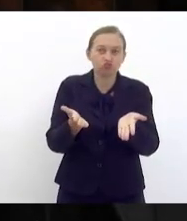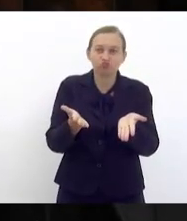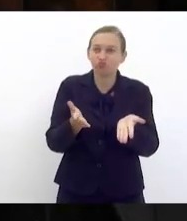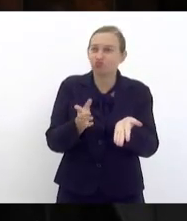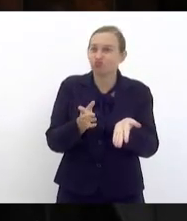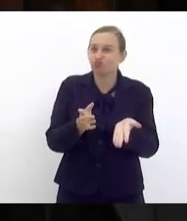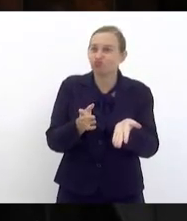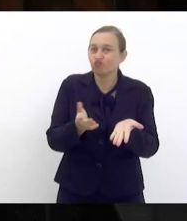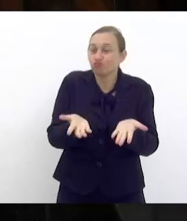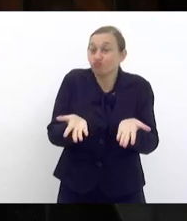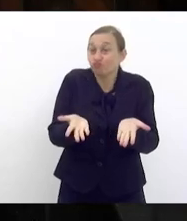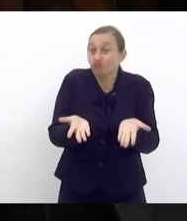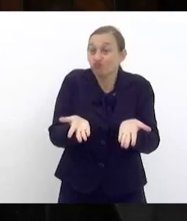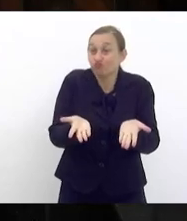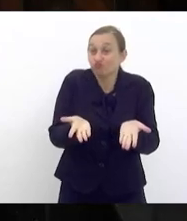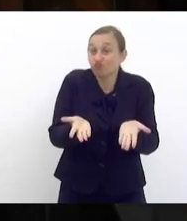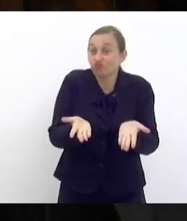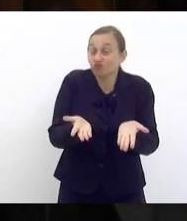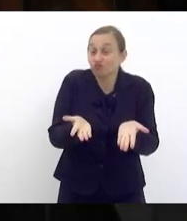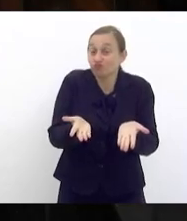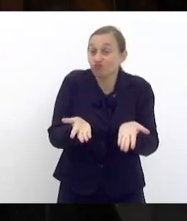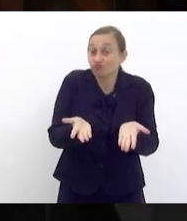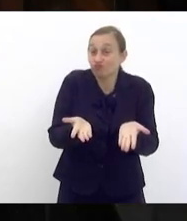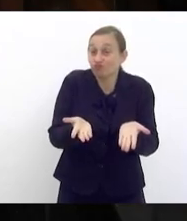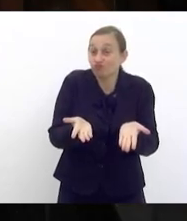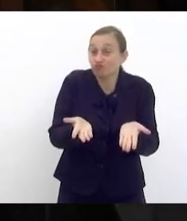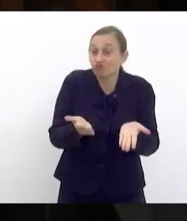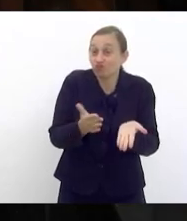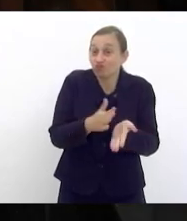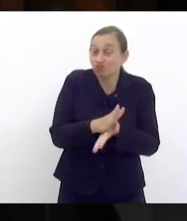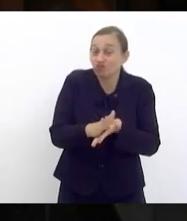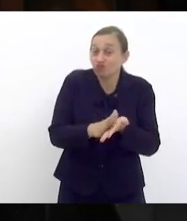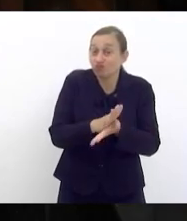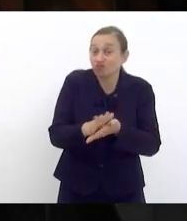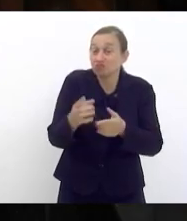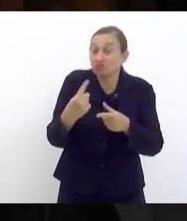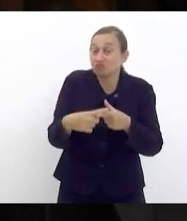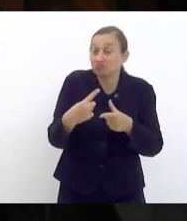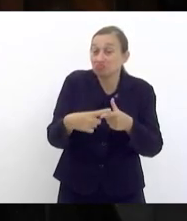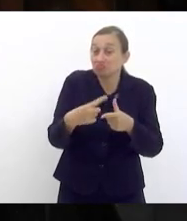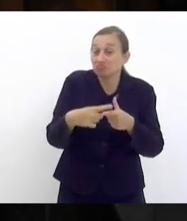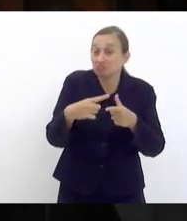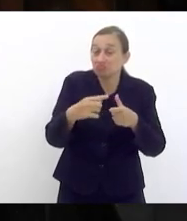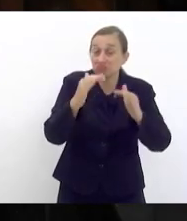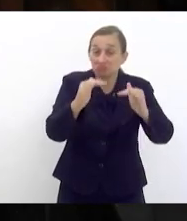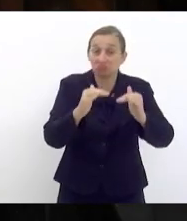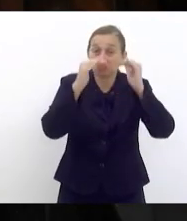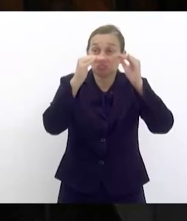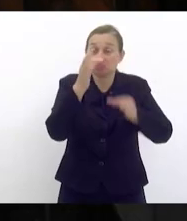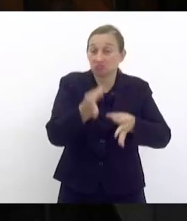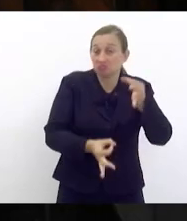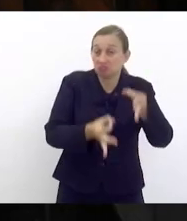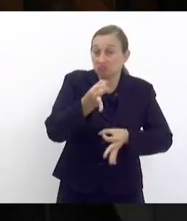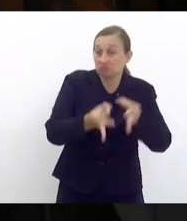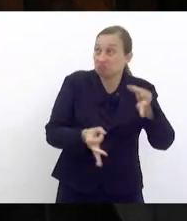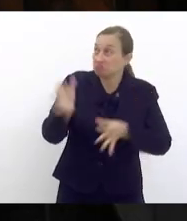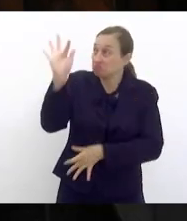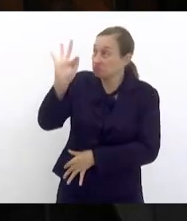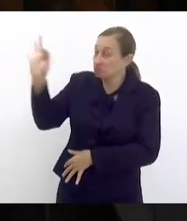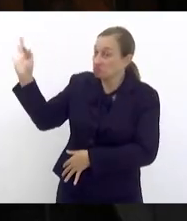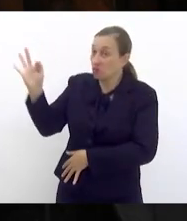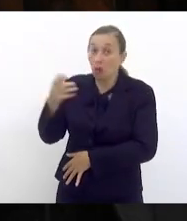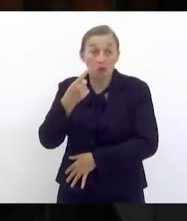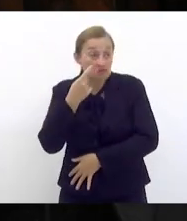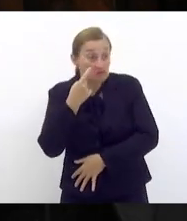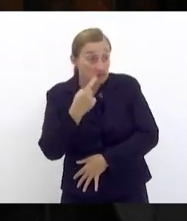foi, nem o será, porque o Supremo Tribunal Federal reconheceu